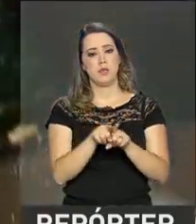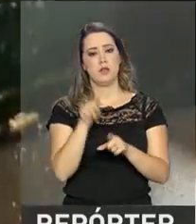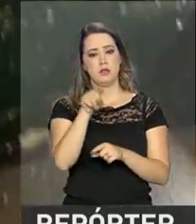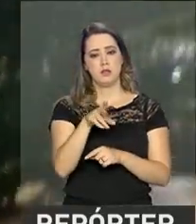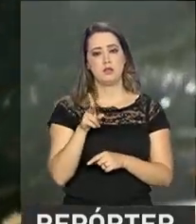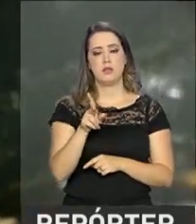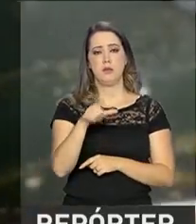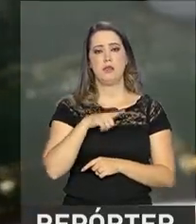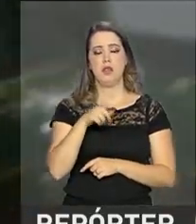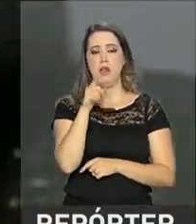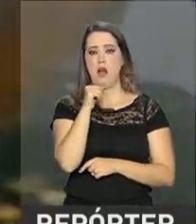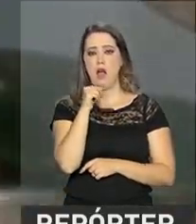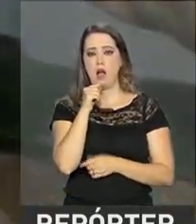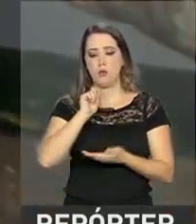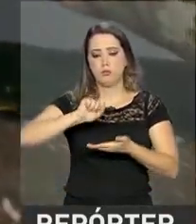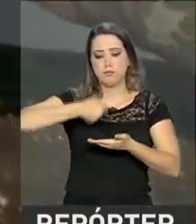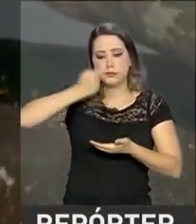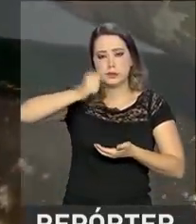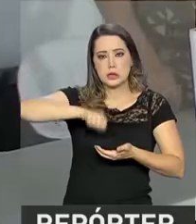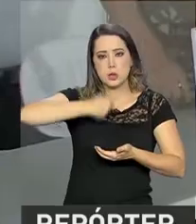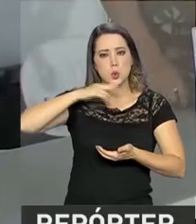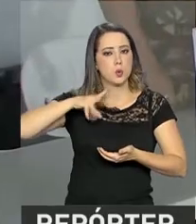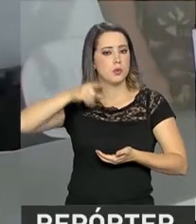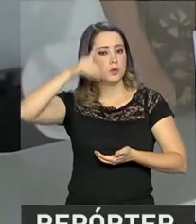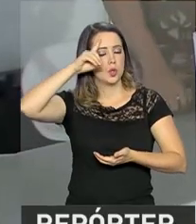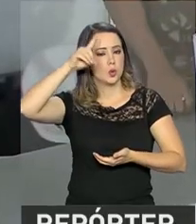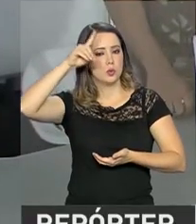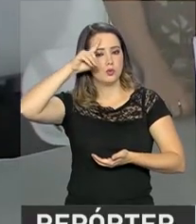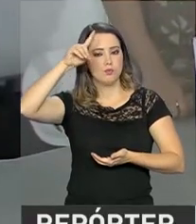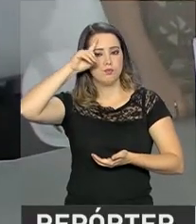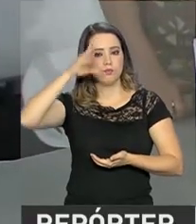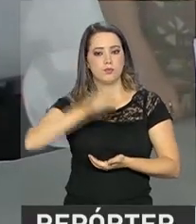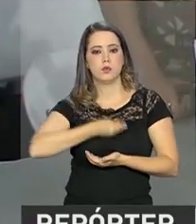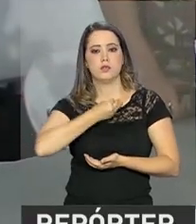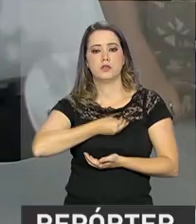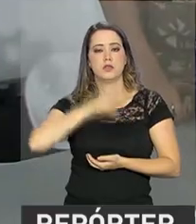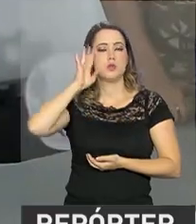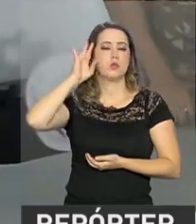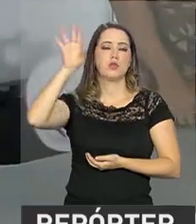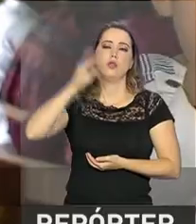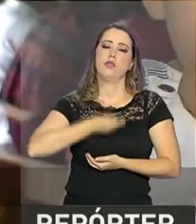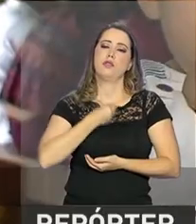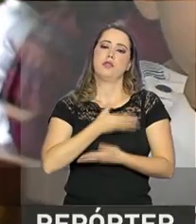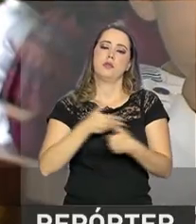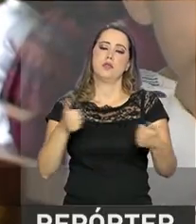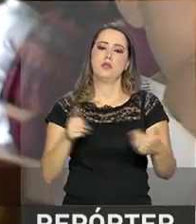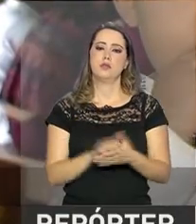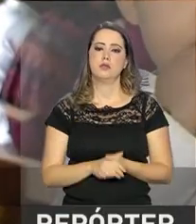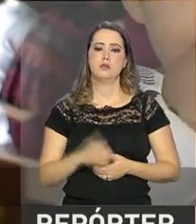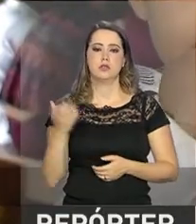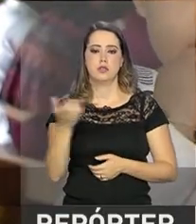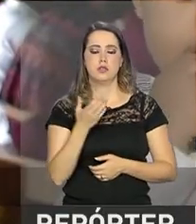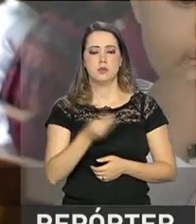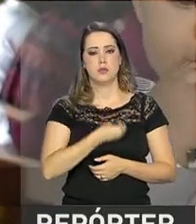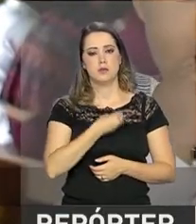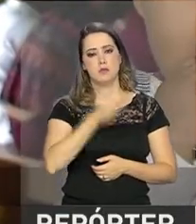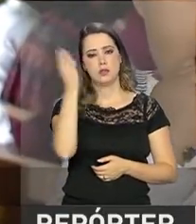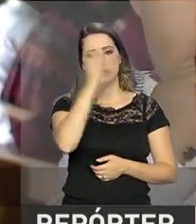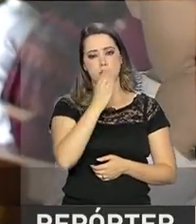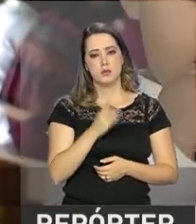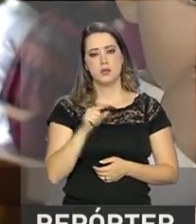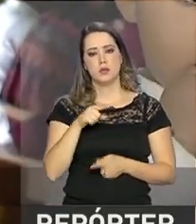e sopa distribuída durante todo o dia um alívio para quem sonha com uma vida melhor queremos morar no brasil por que